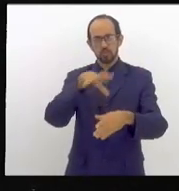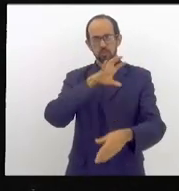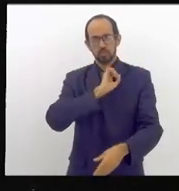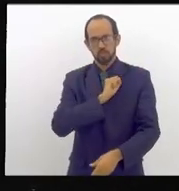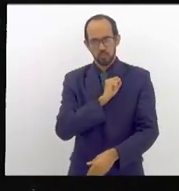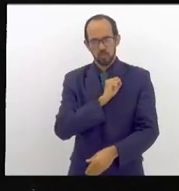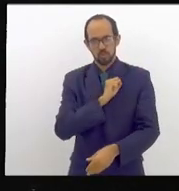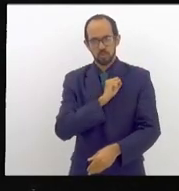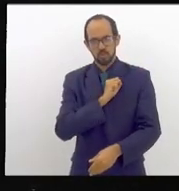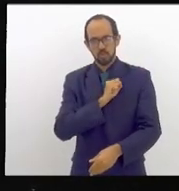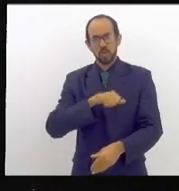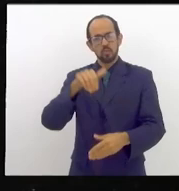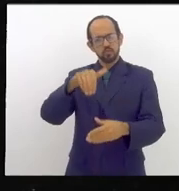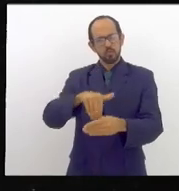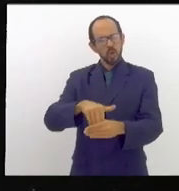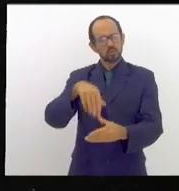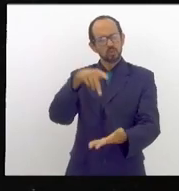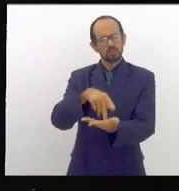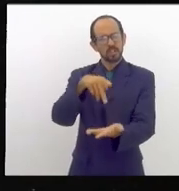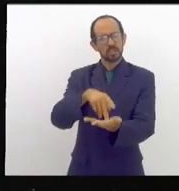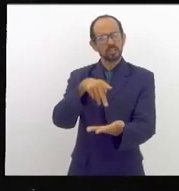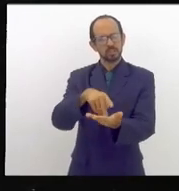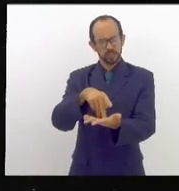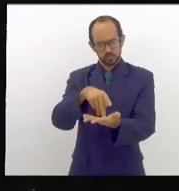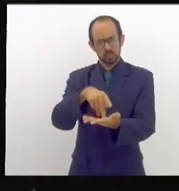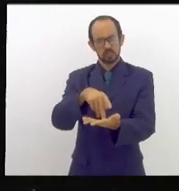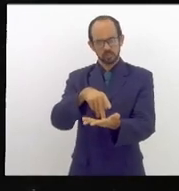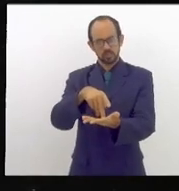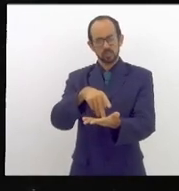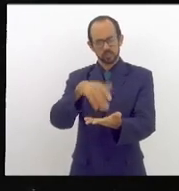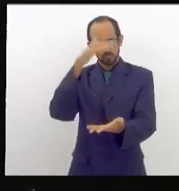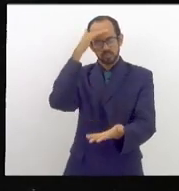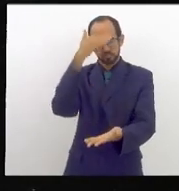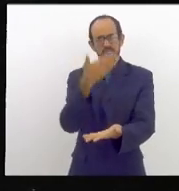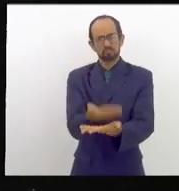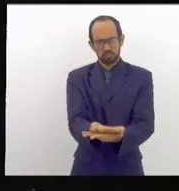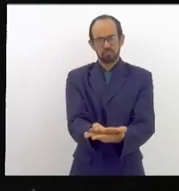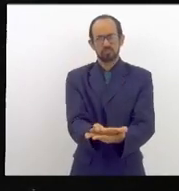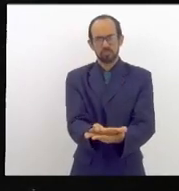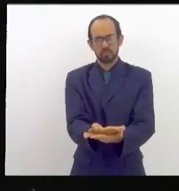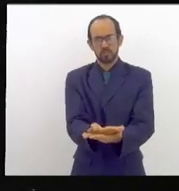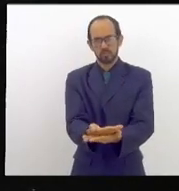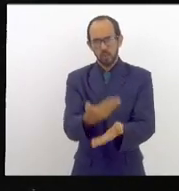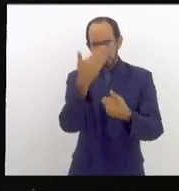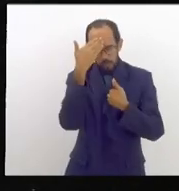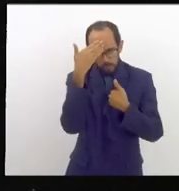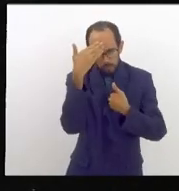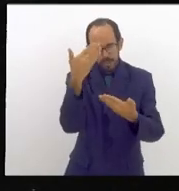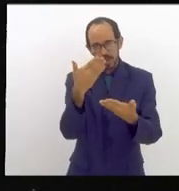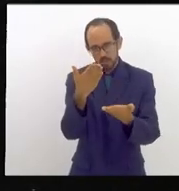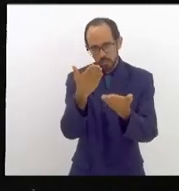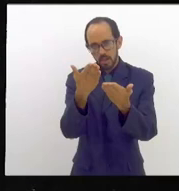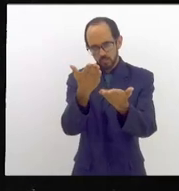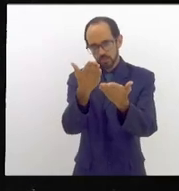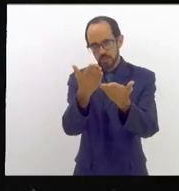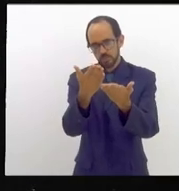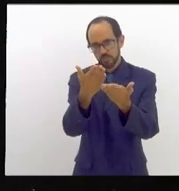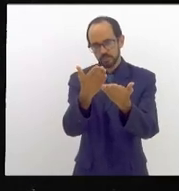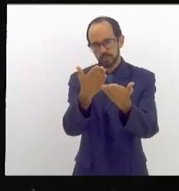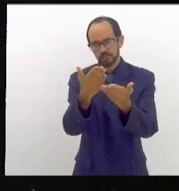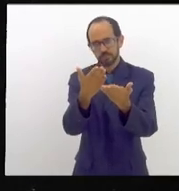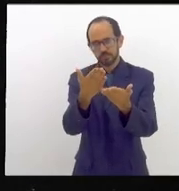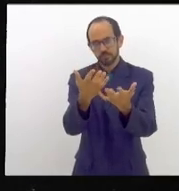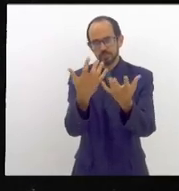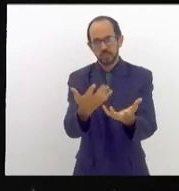pelo voto Genuíno pelo voto da credibilidade Obrigada meu povo eu quero dizer